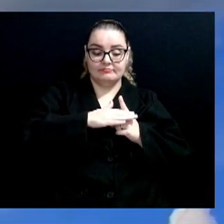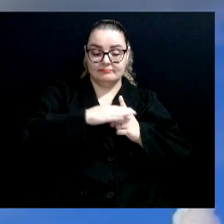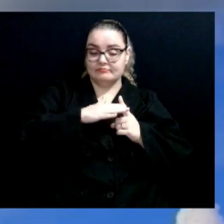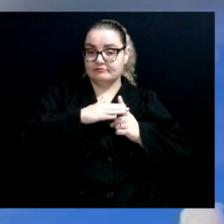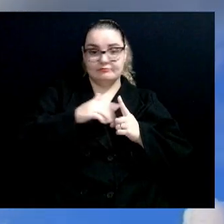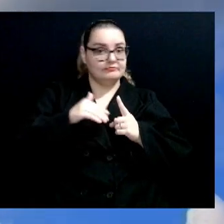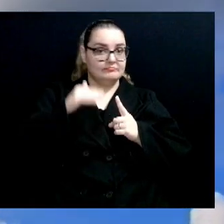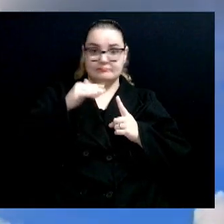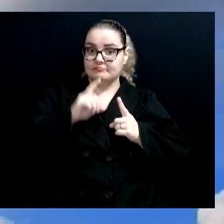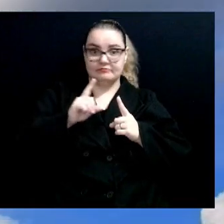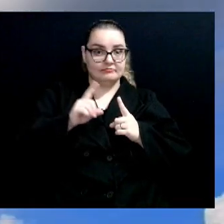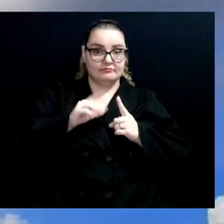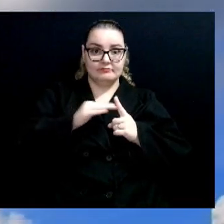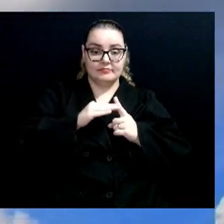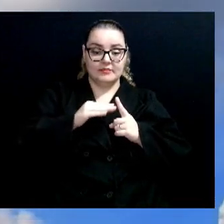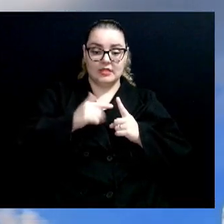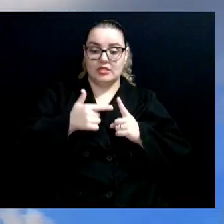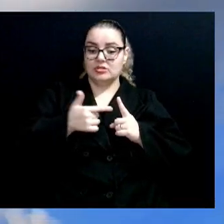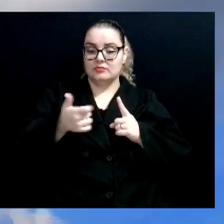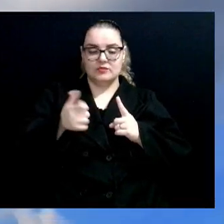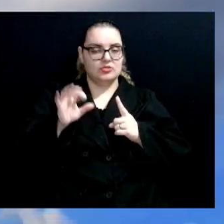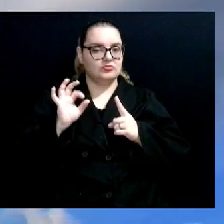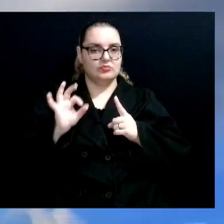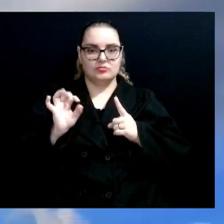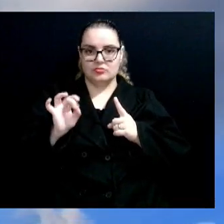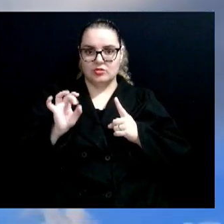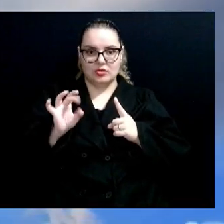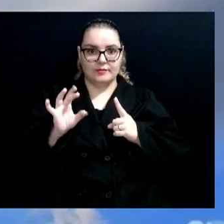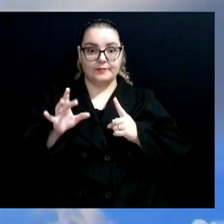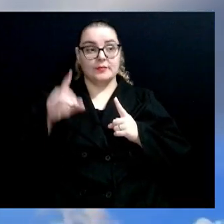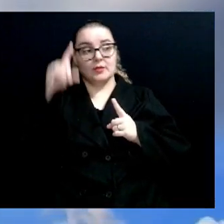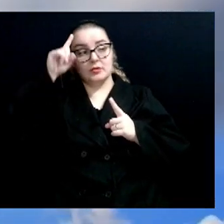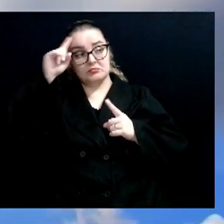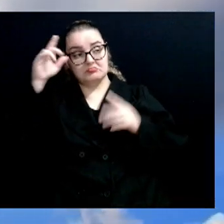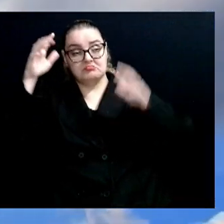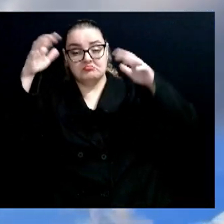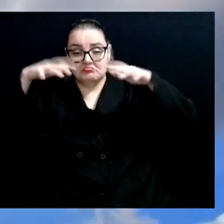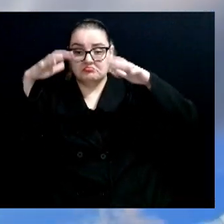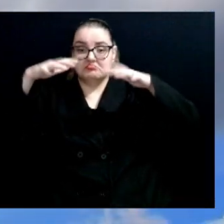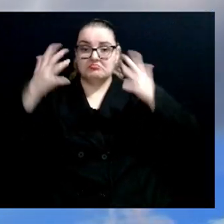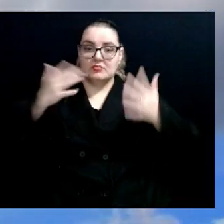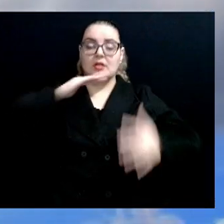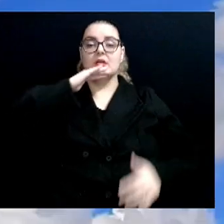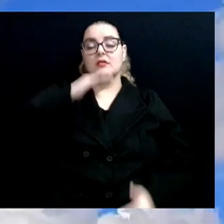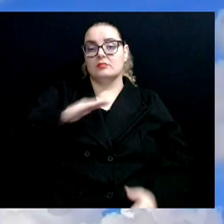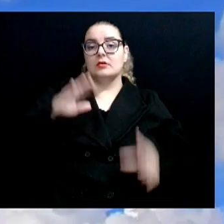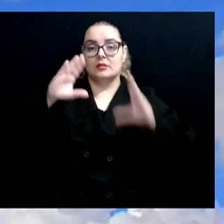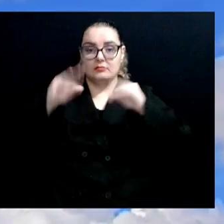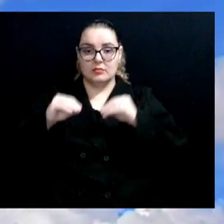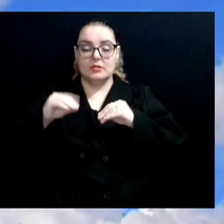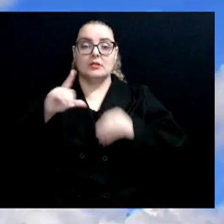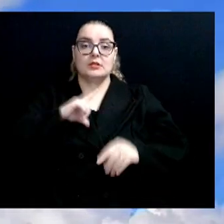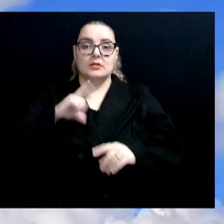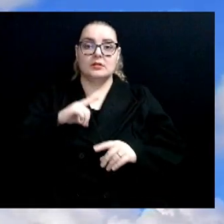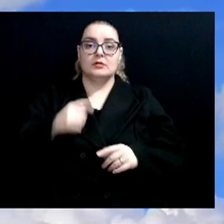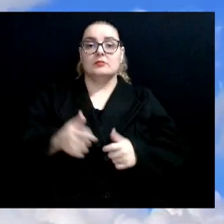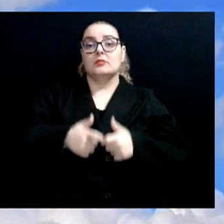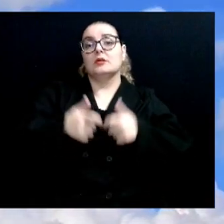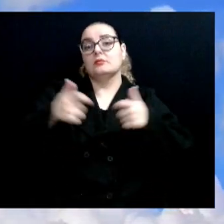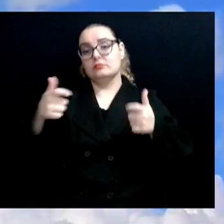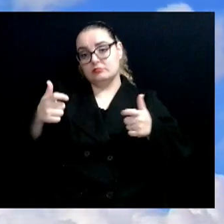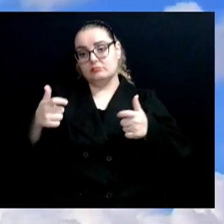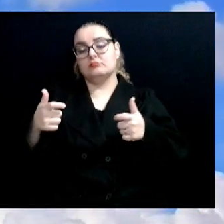viu? A máxima de 21. E assim, o dia começou chuvoso, mas à tarde e à noite temos aí um aumento considerável